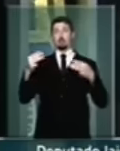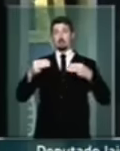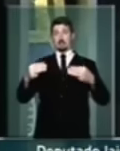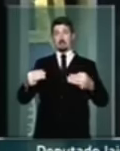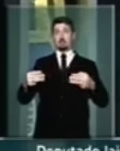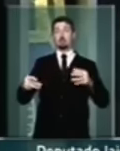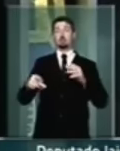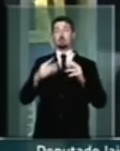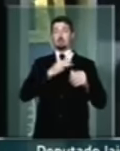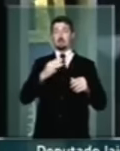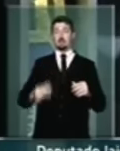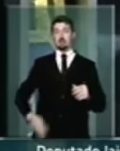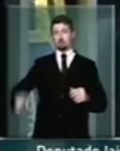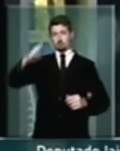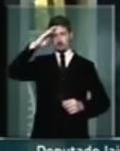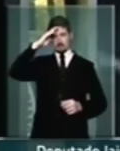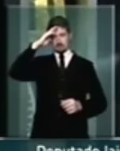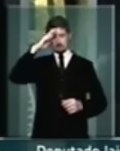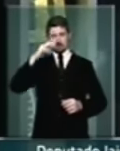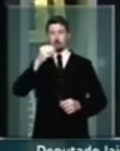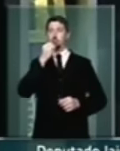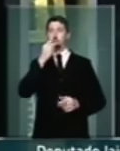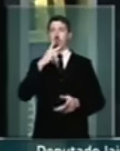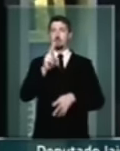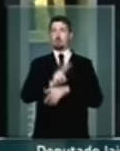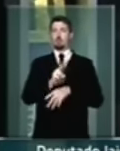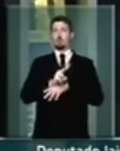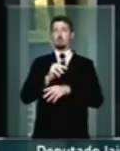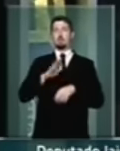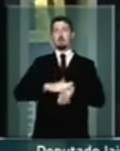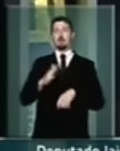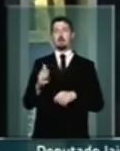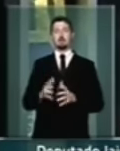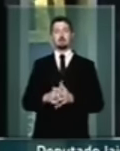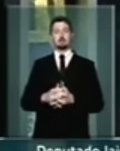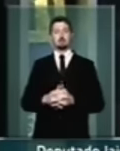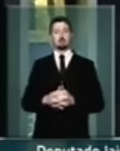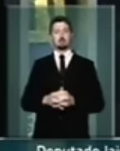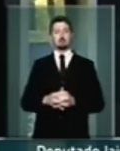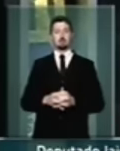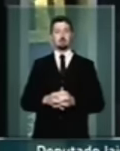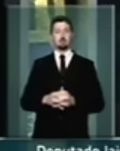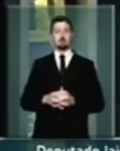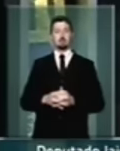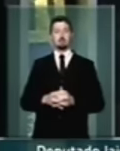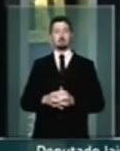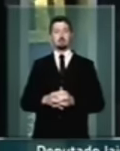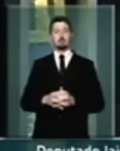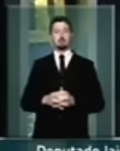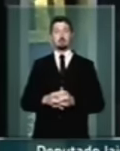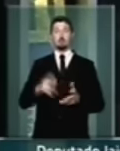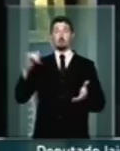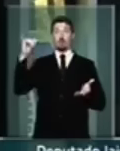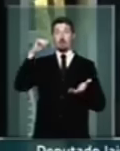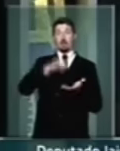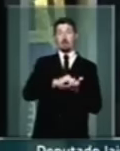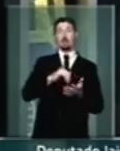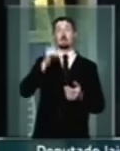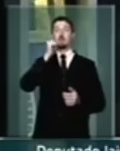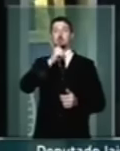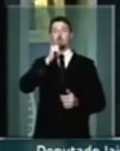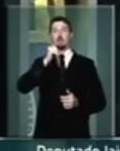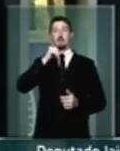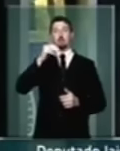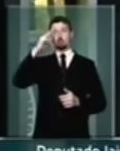Defesa viesse se preocupar, como, por exemplo, um tratamento isonômico entre os cabos da aeronáutica do quadro feminino e do quadro